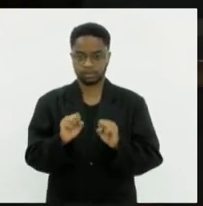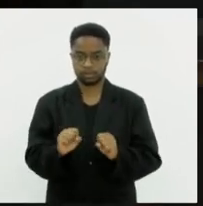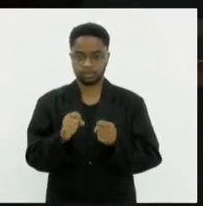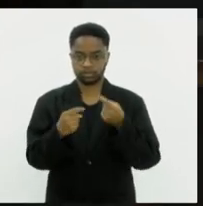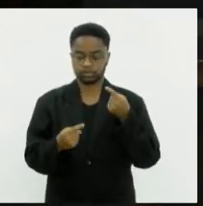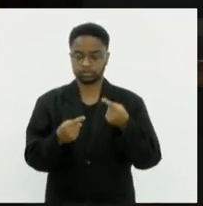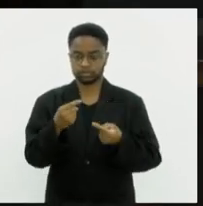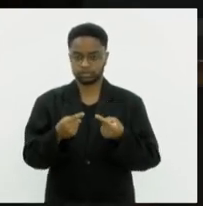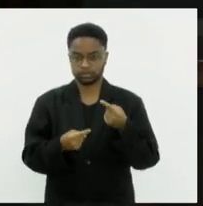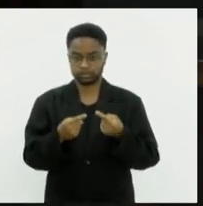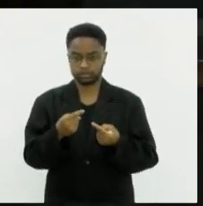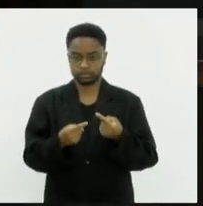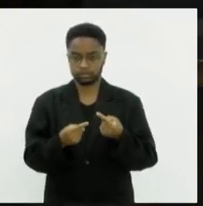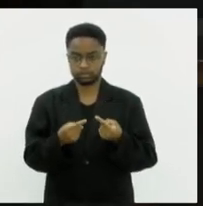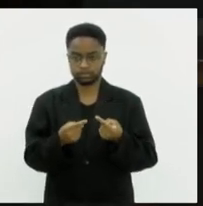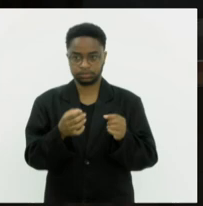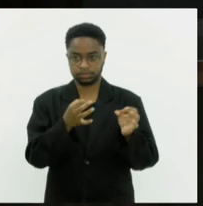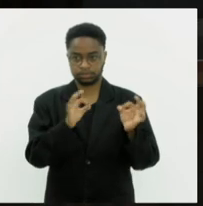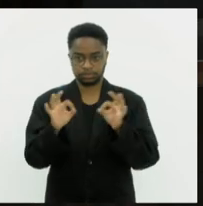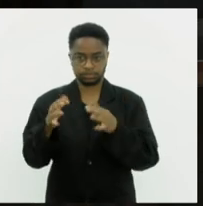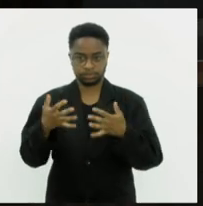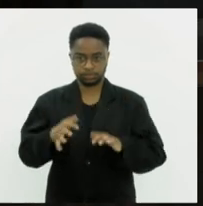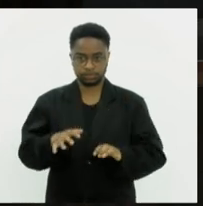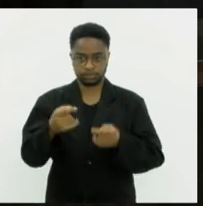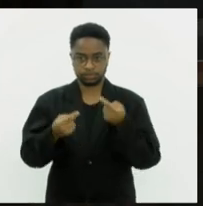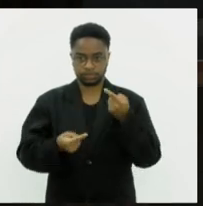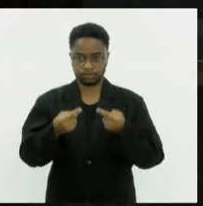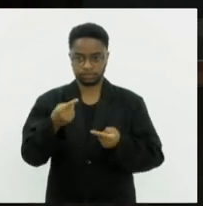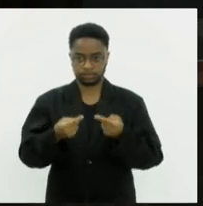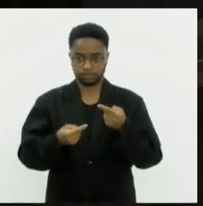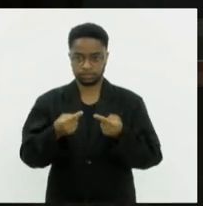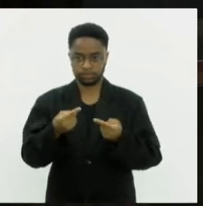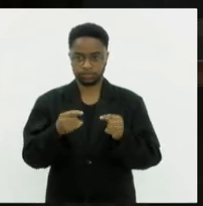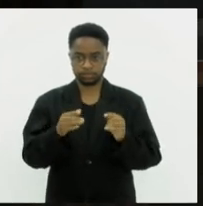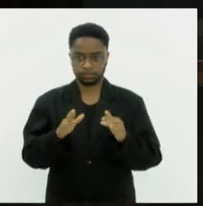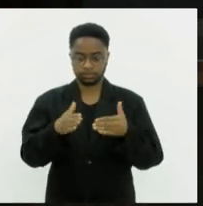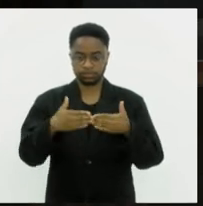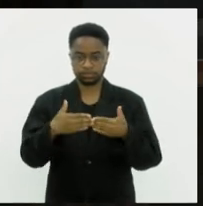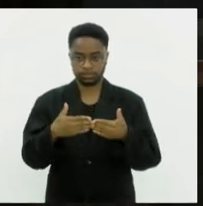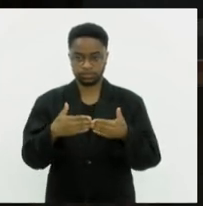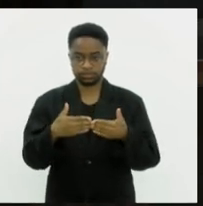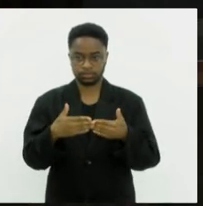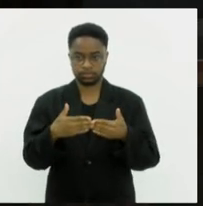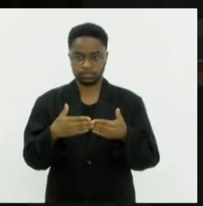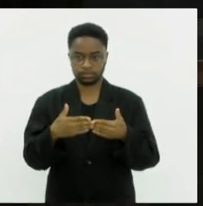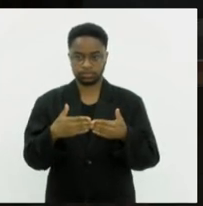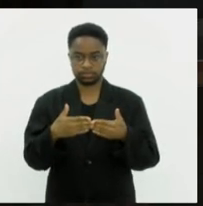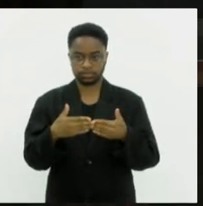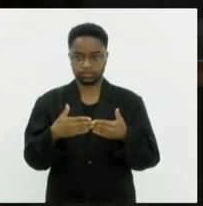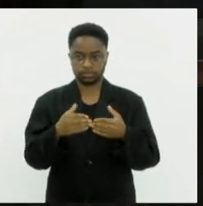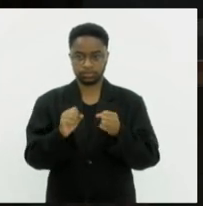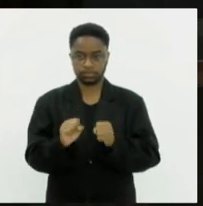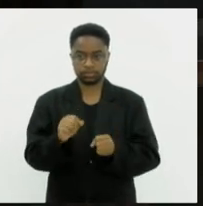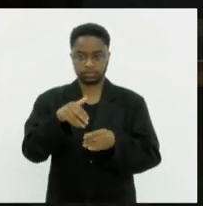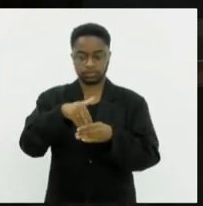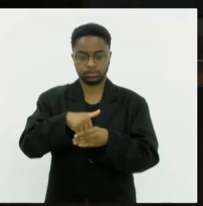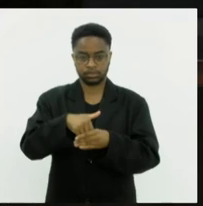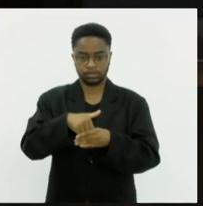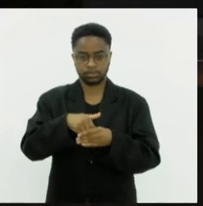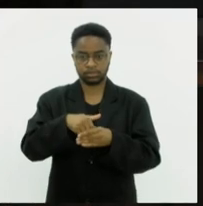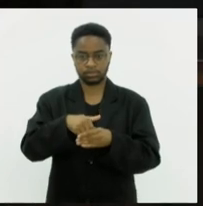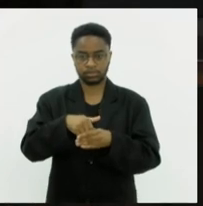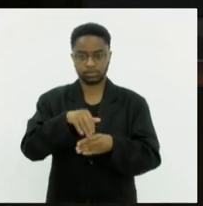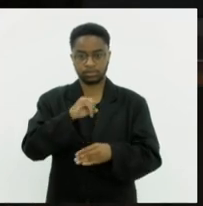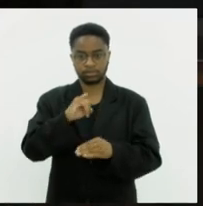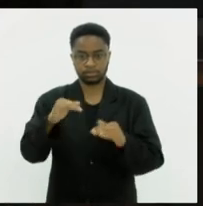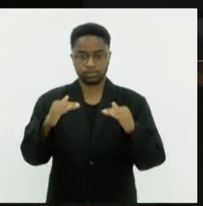discussão. Não havendo quem queira discutir, encerrada a discussão. Em votação.